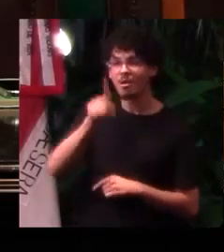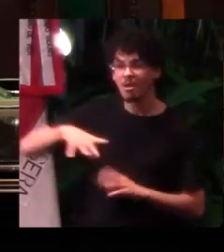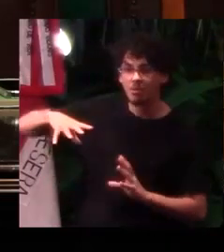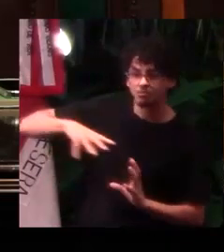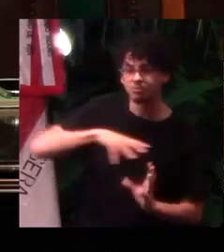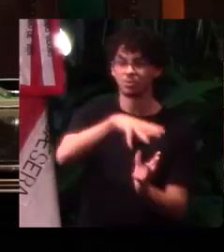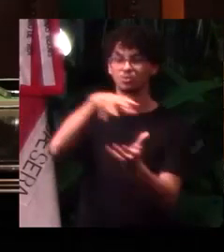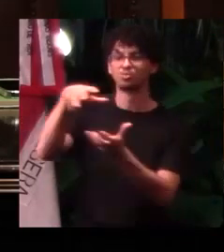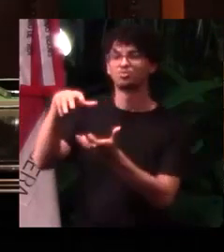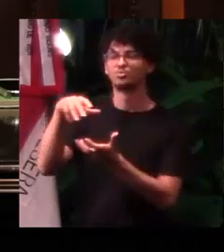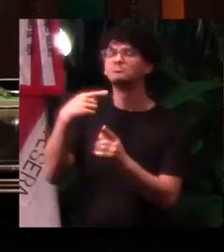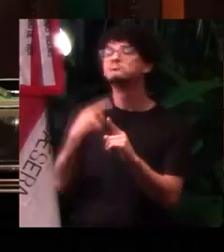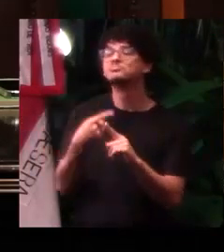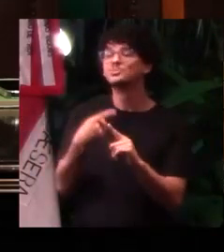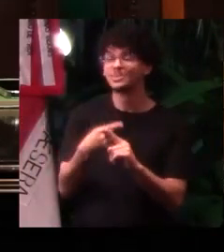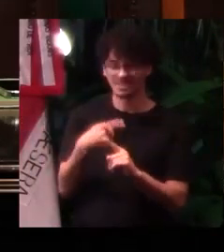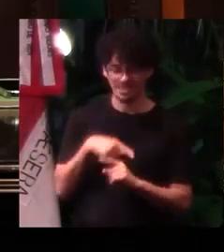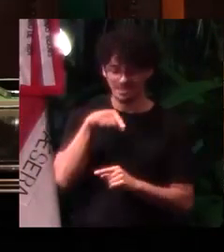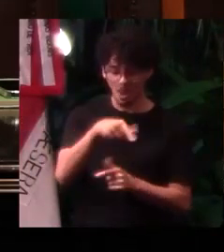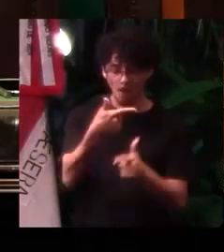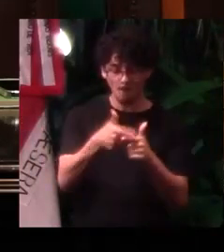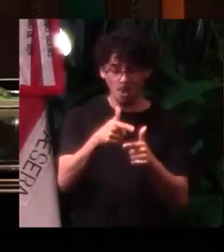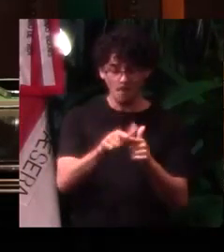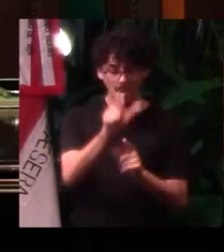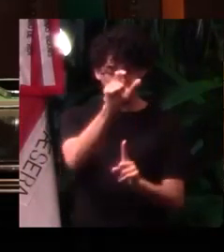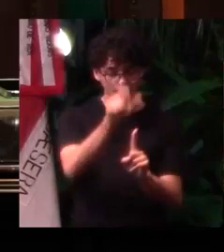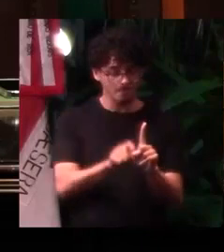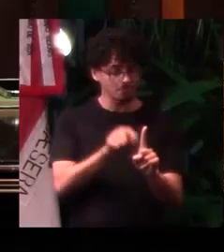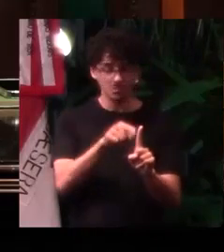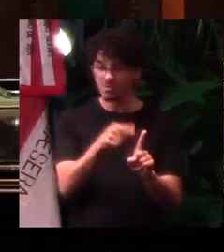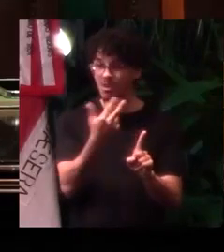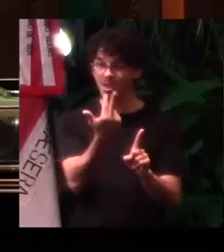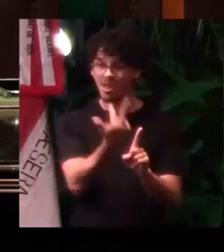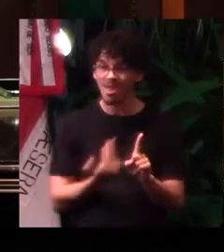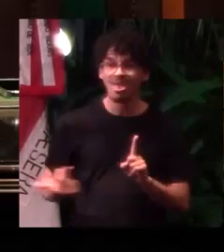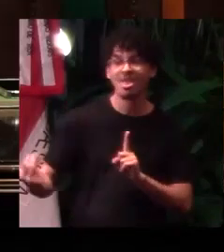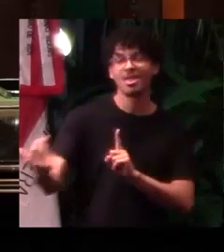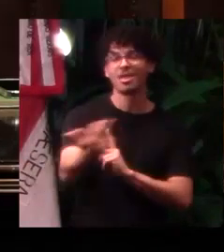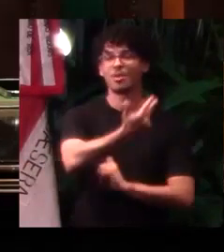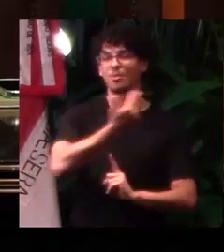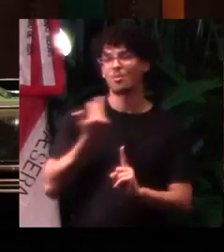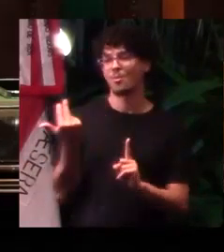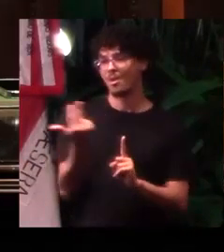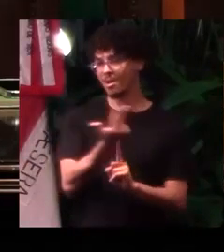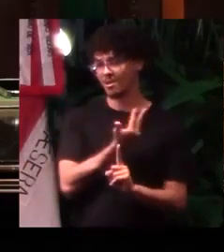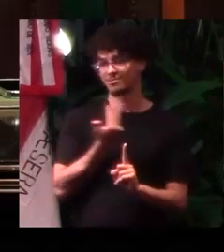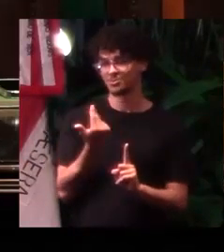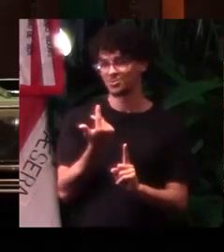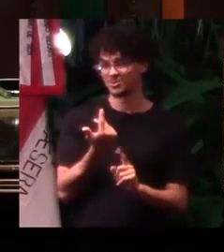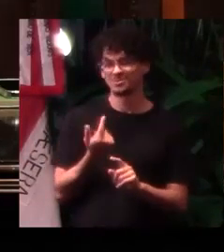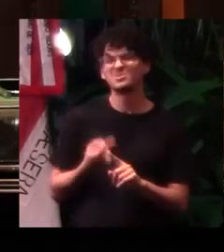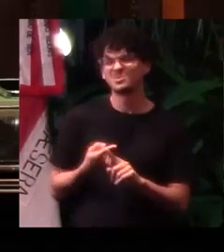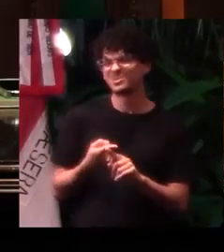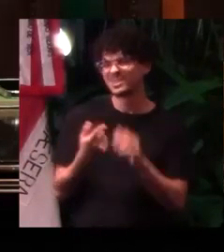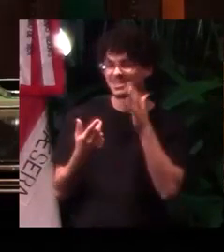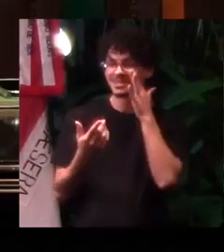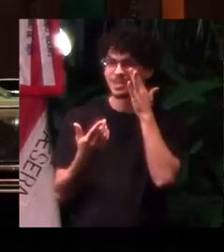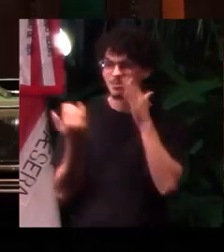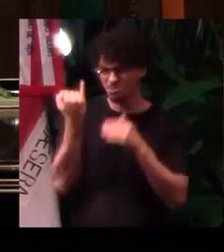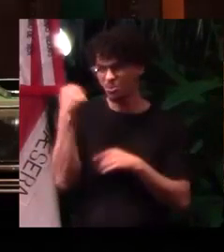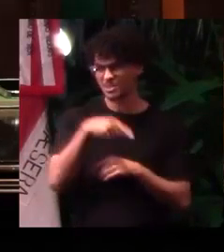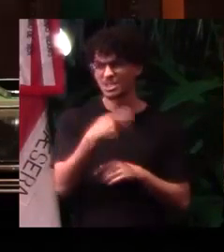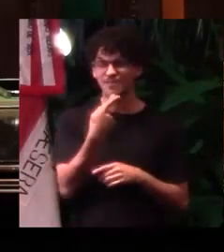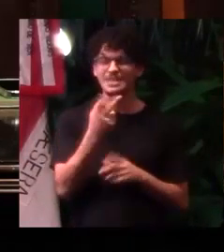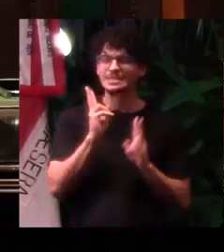transcendentais do homem, todos. Entre os quais, talvez para ele, o grande problema era a questão de saber se Deus existia. Né?